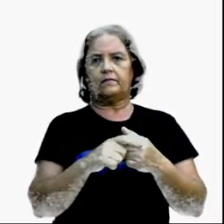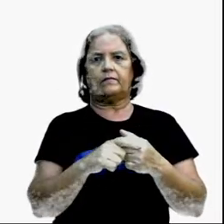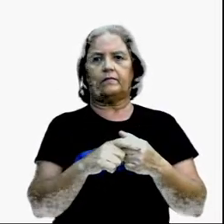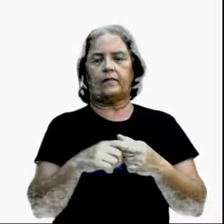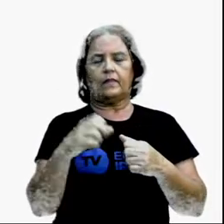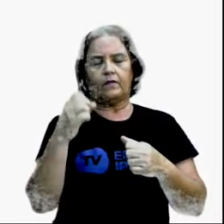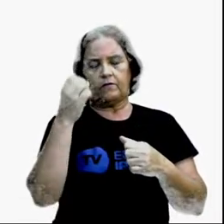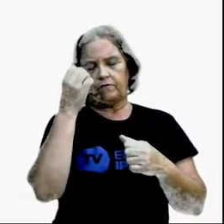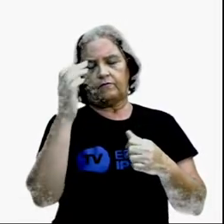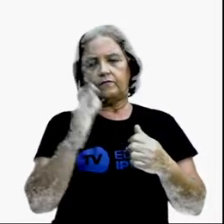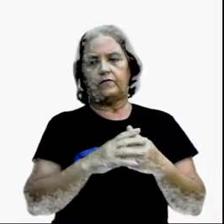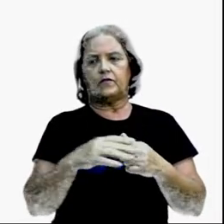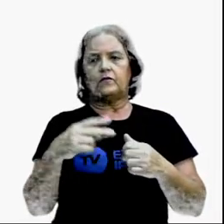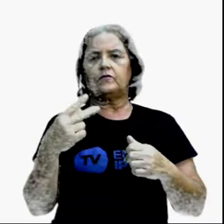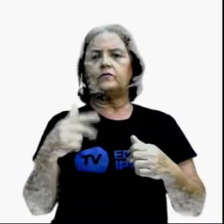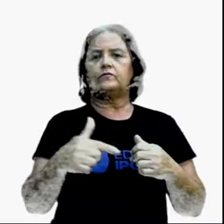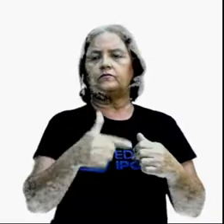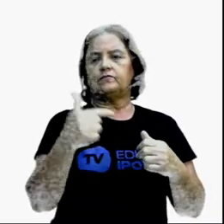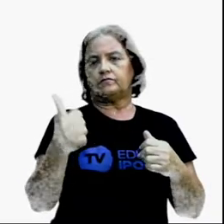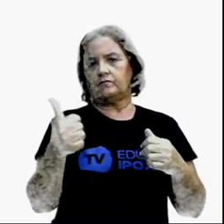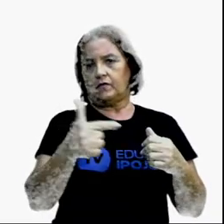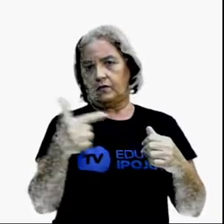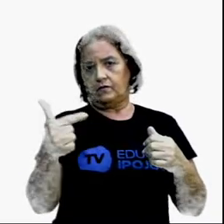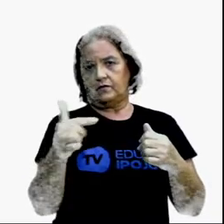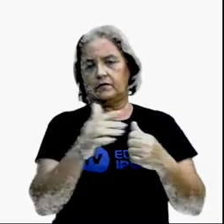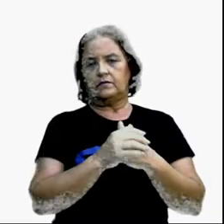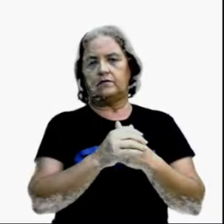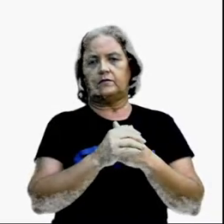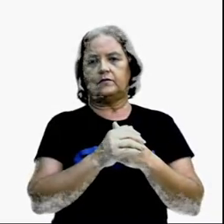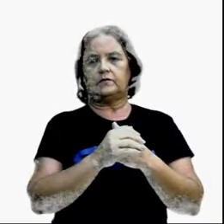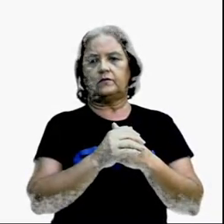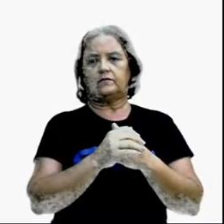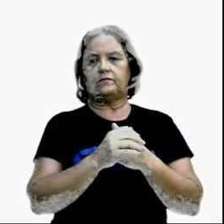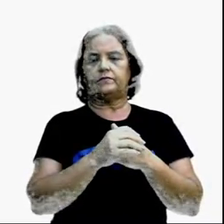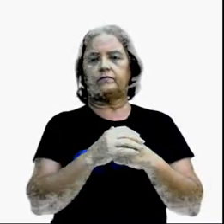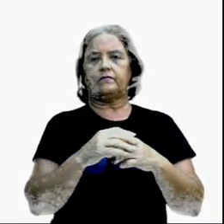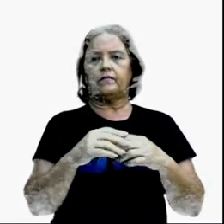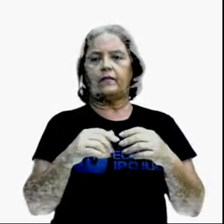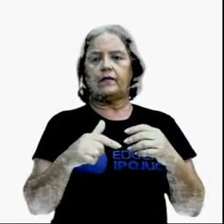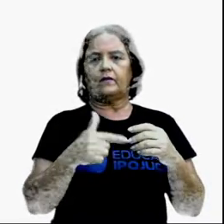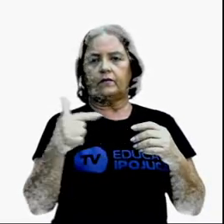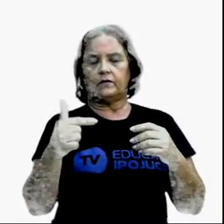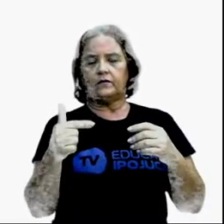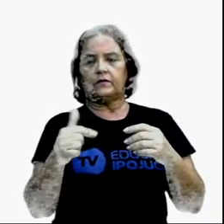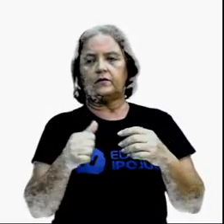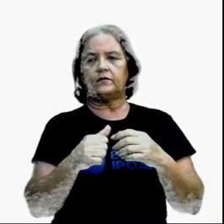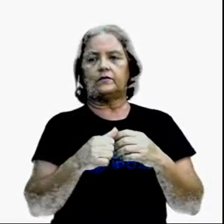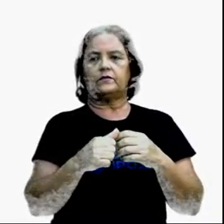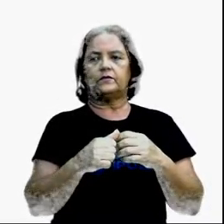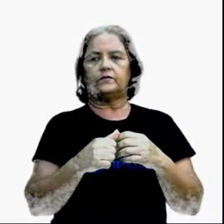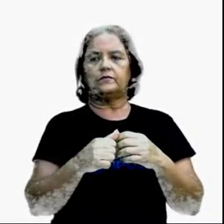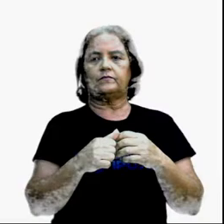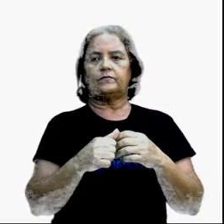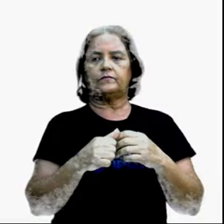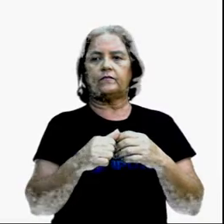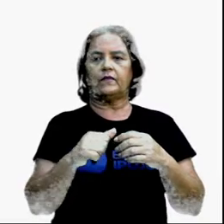agora o segundo caso. Segundo caso, o caso é